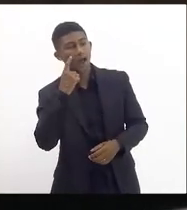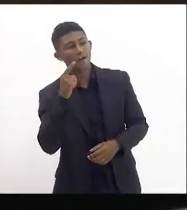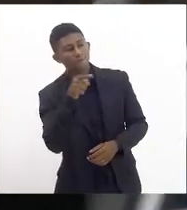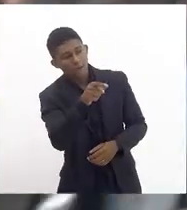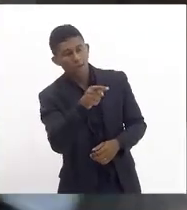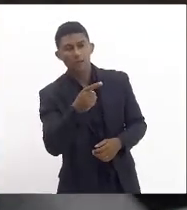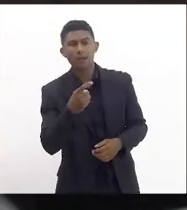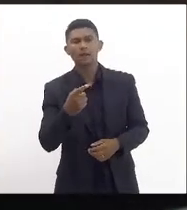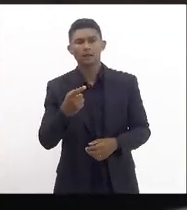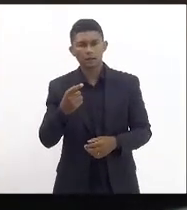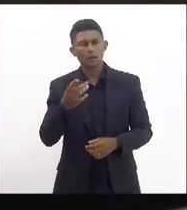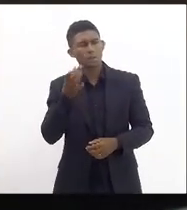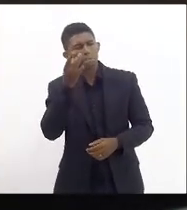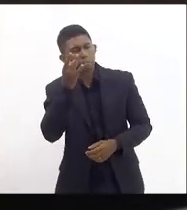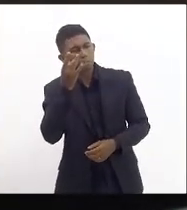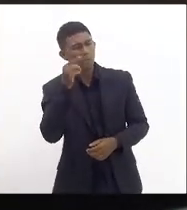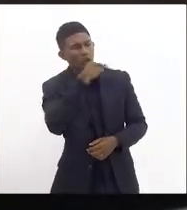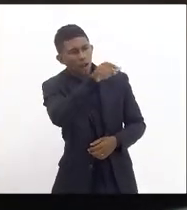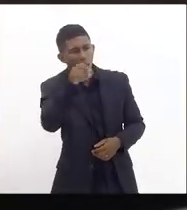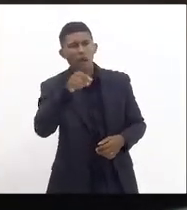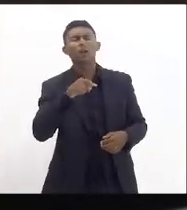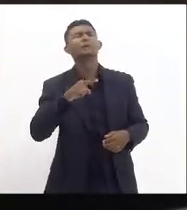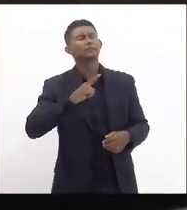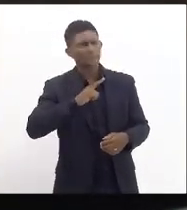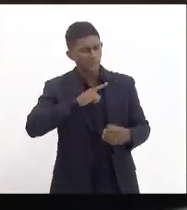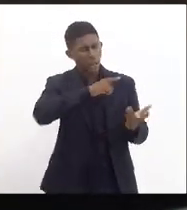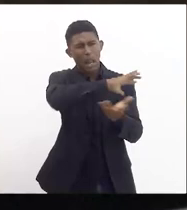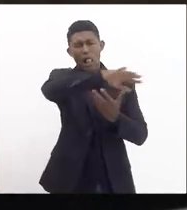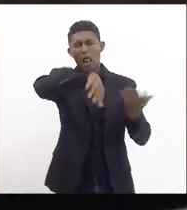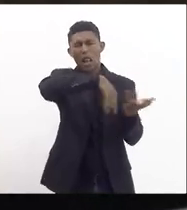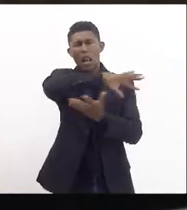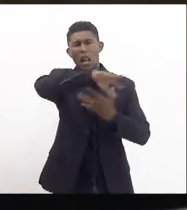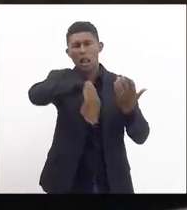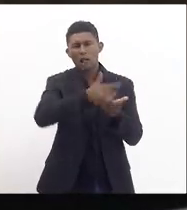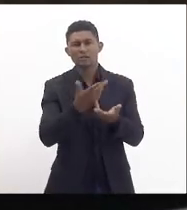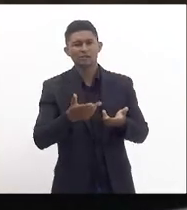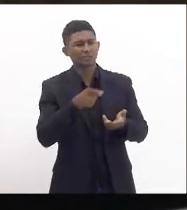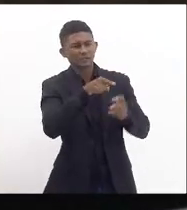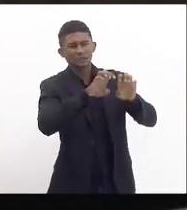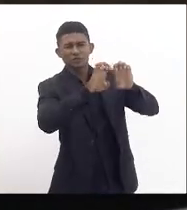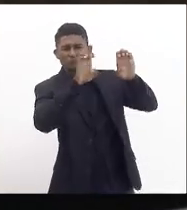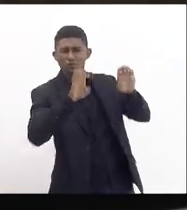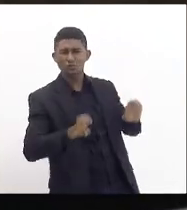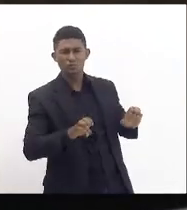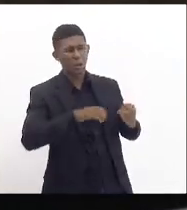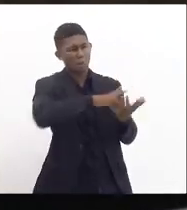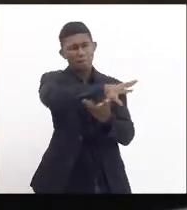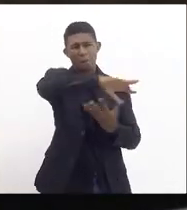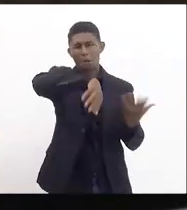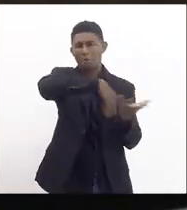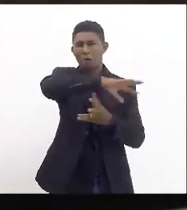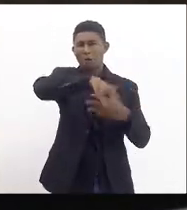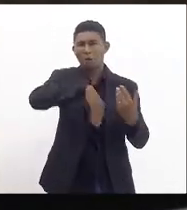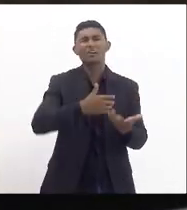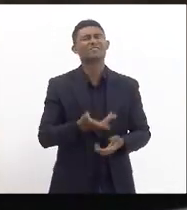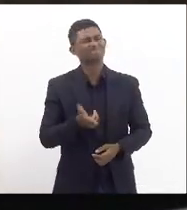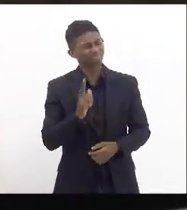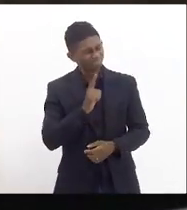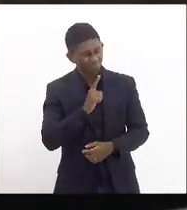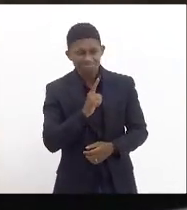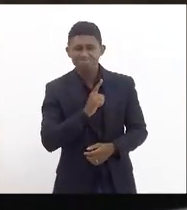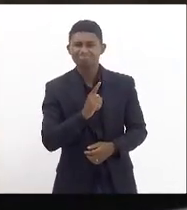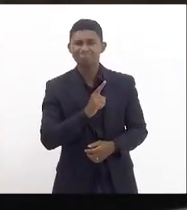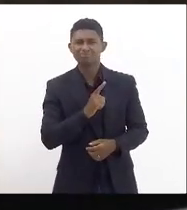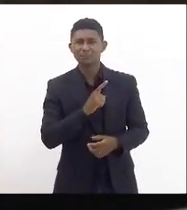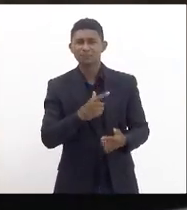a realidade caótica que se encontra, né, toda a estrutura da malha ferroviária. Não só os dormentes, como também a questão